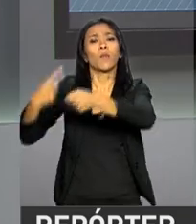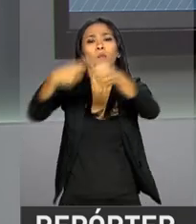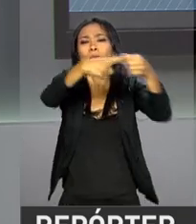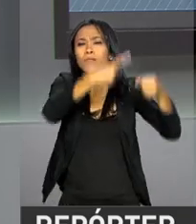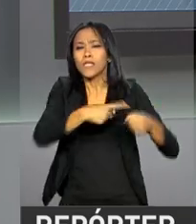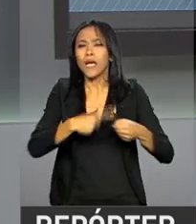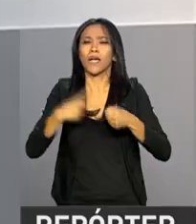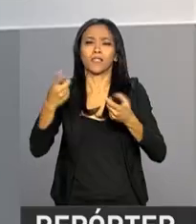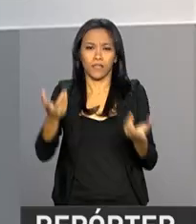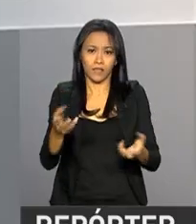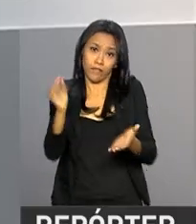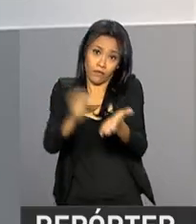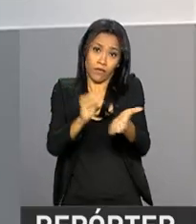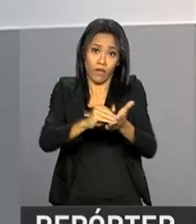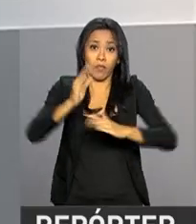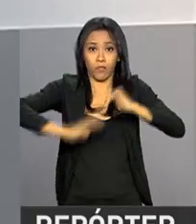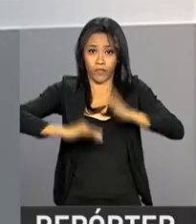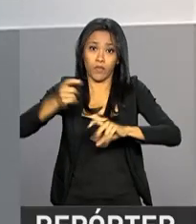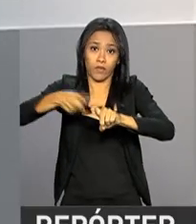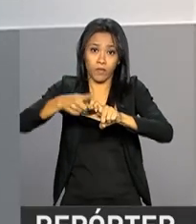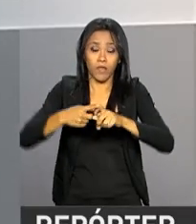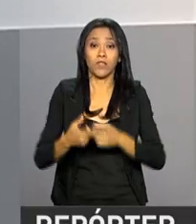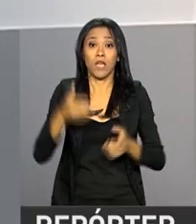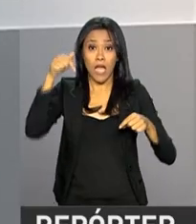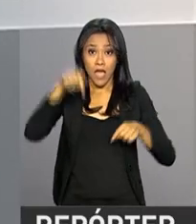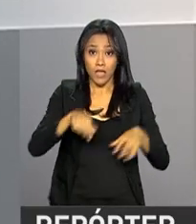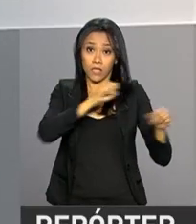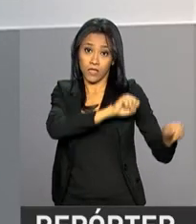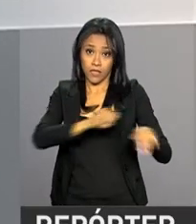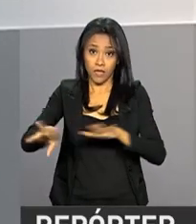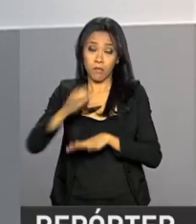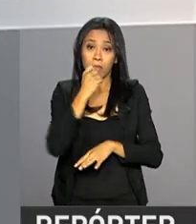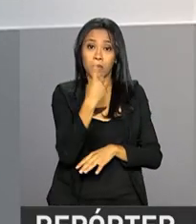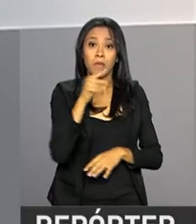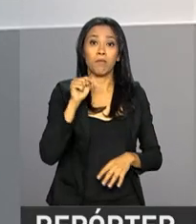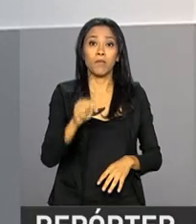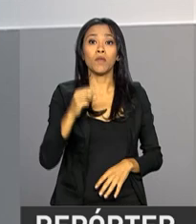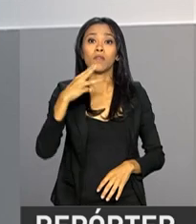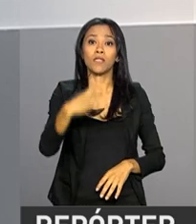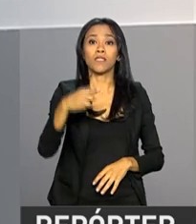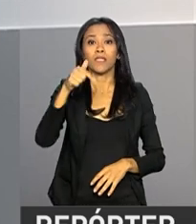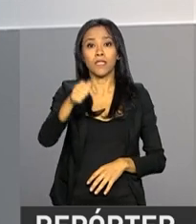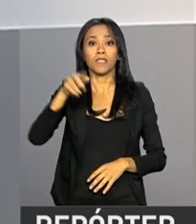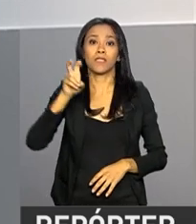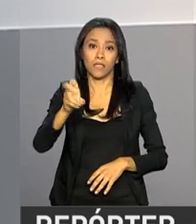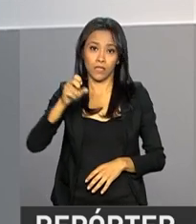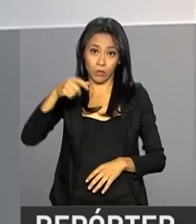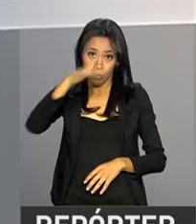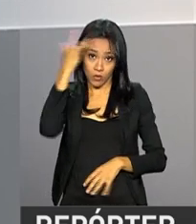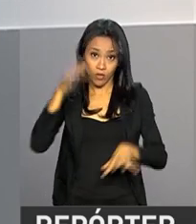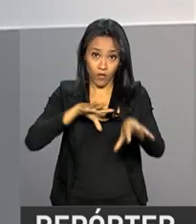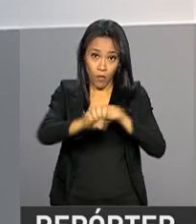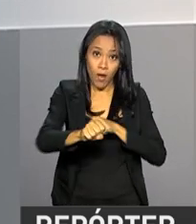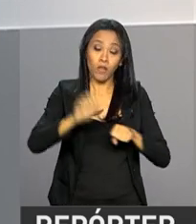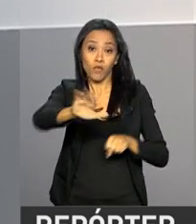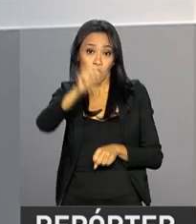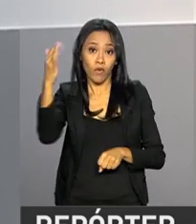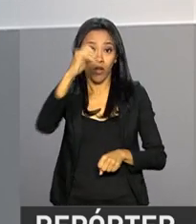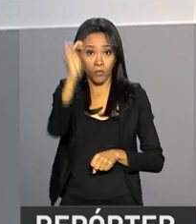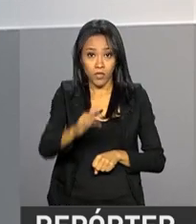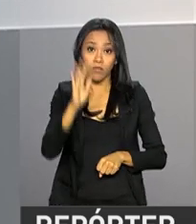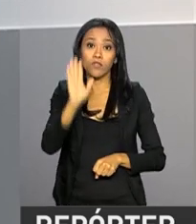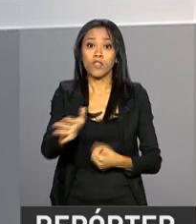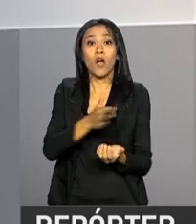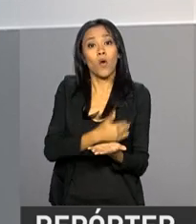de profissionais esta semana 1.375 brasileiros formados no exterior iniciarão o atendimento à população